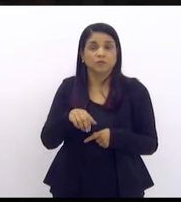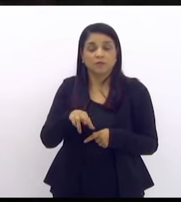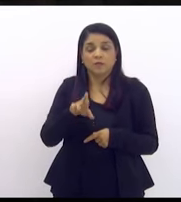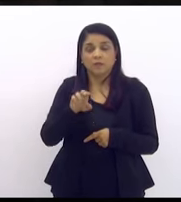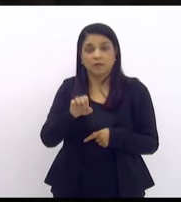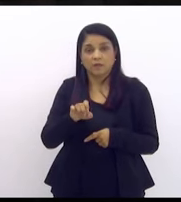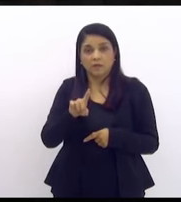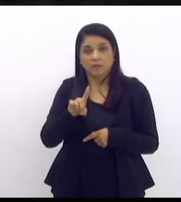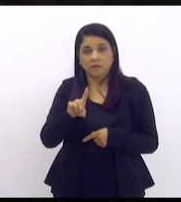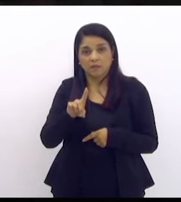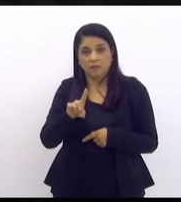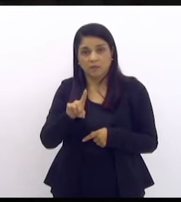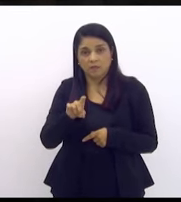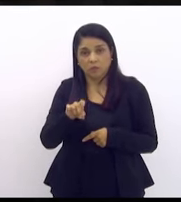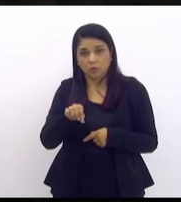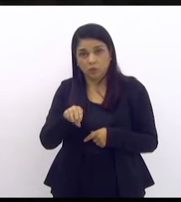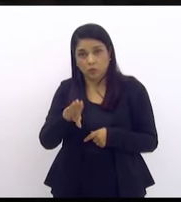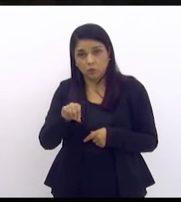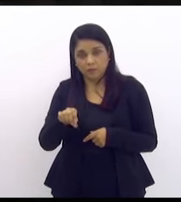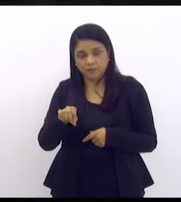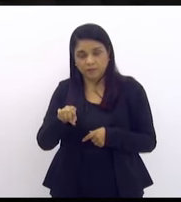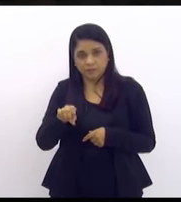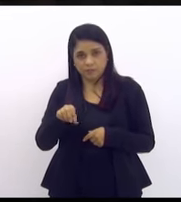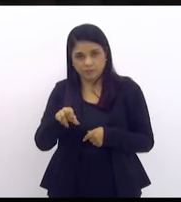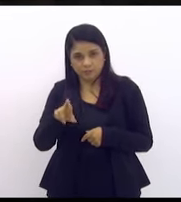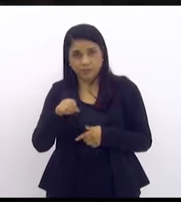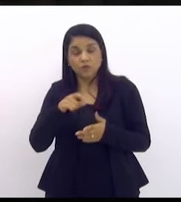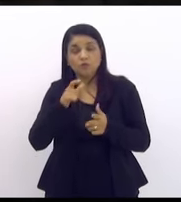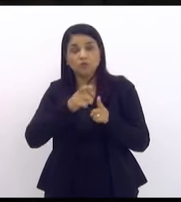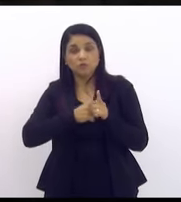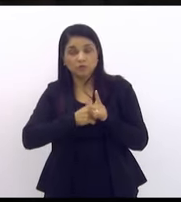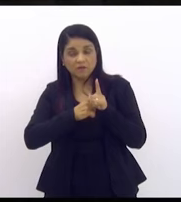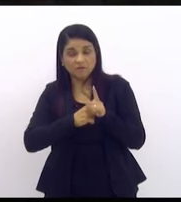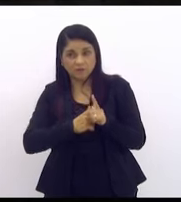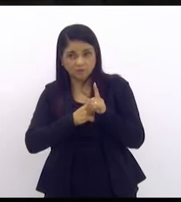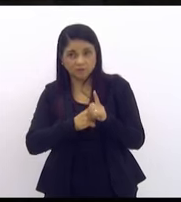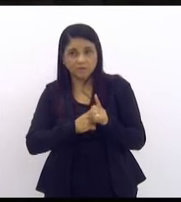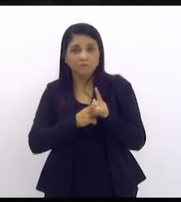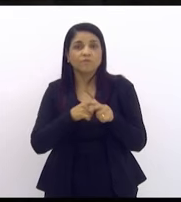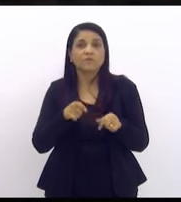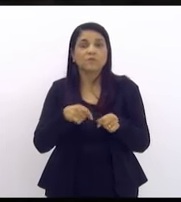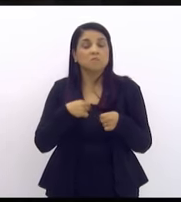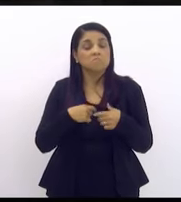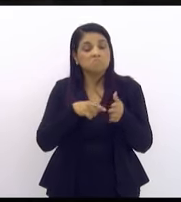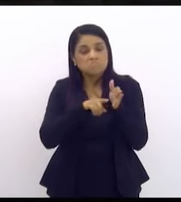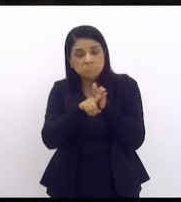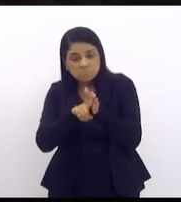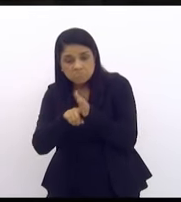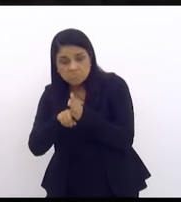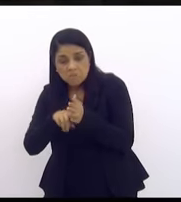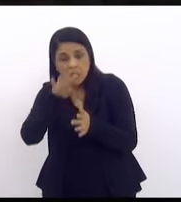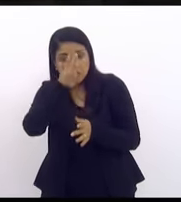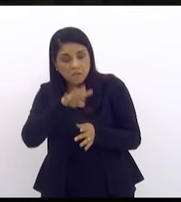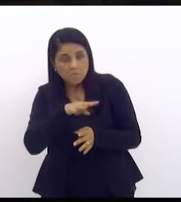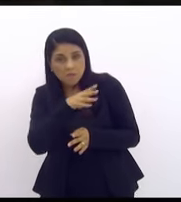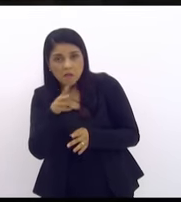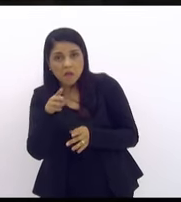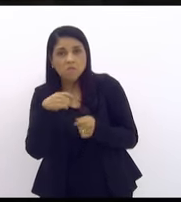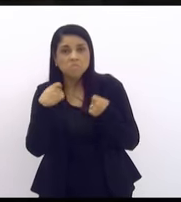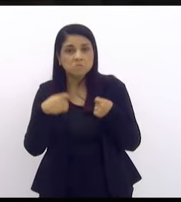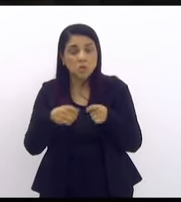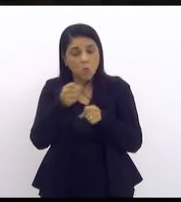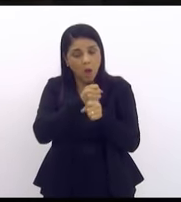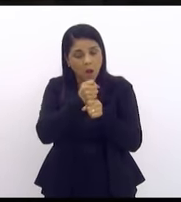do Estado. Aliás, é a proposta do PSOL que hoje a gente possa consultar essa tabela, porque alguns